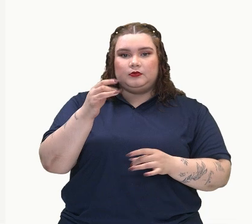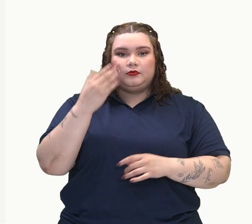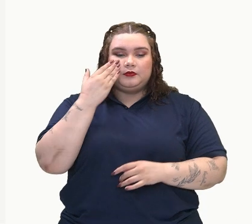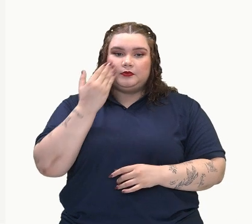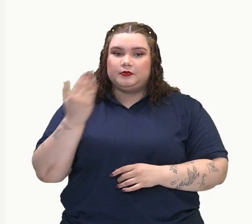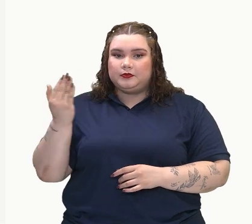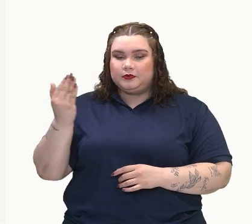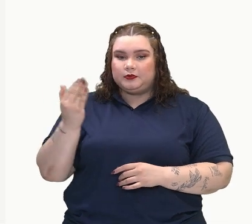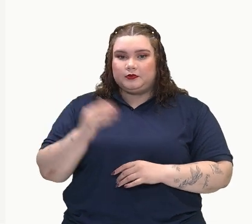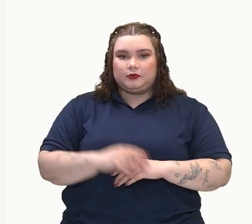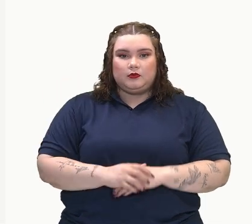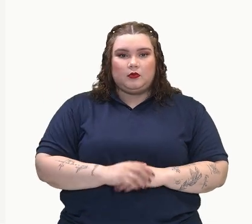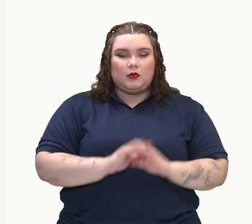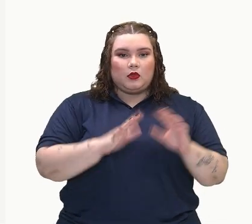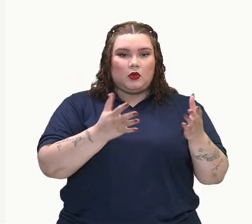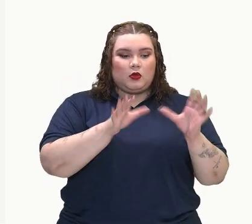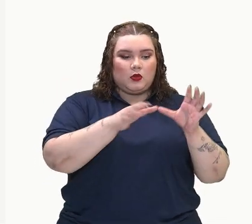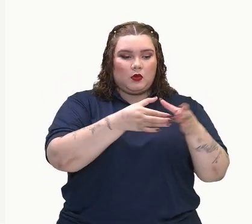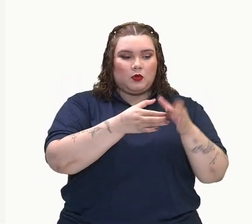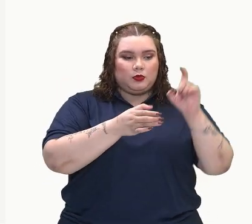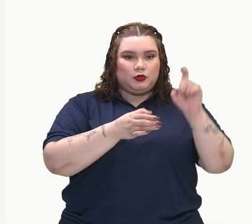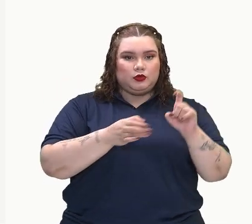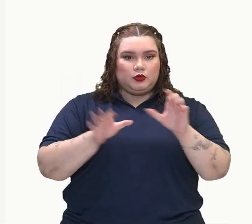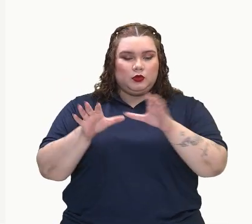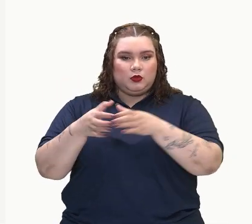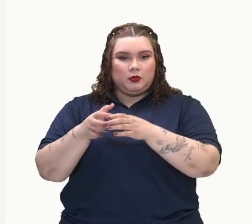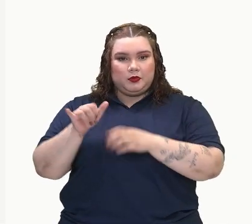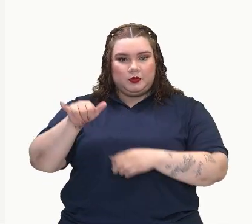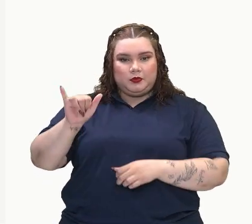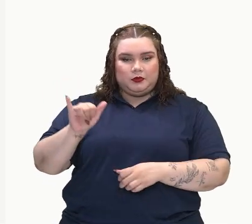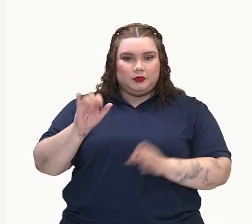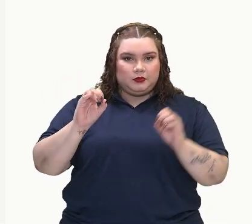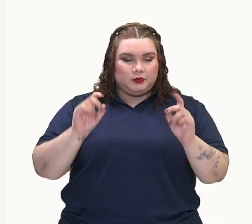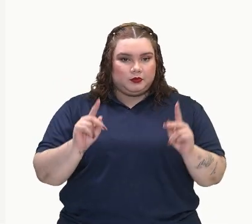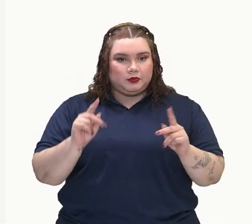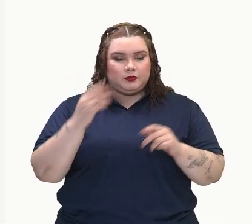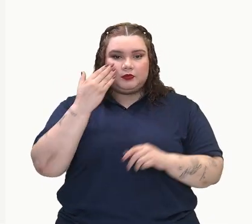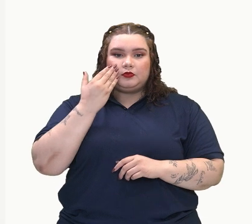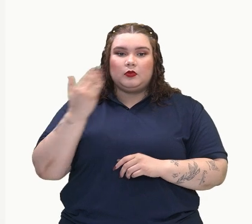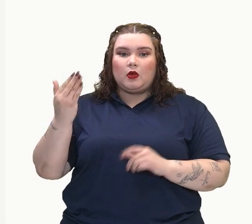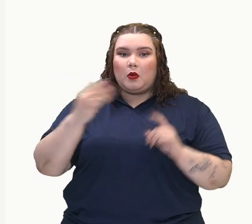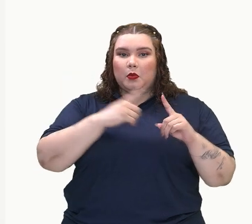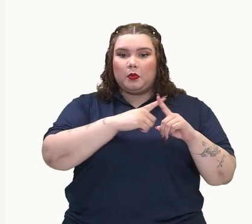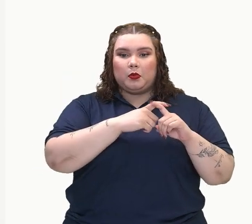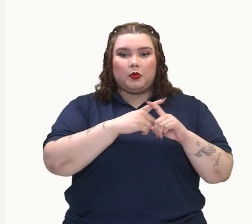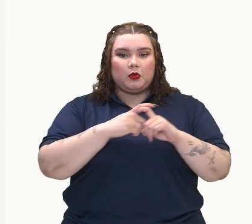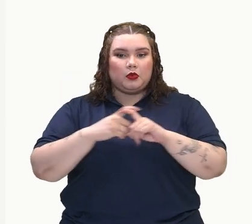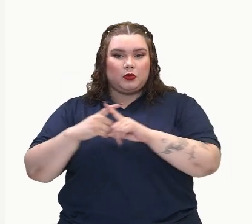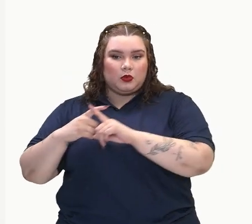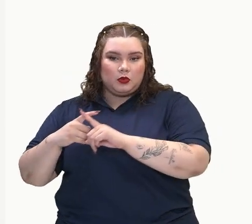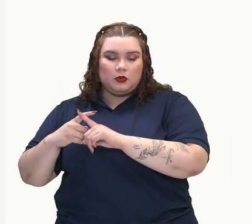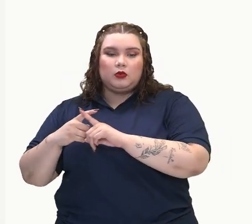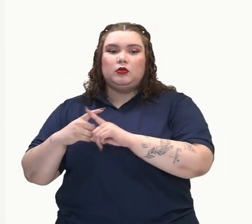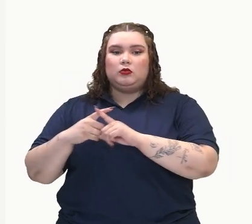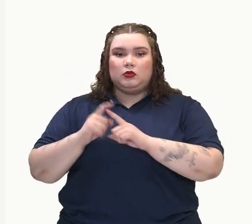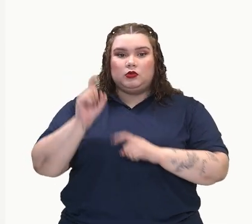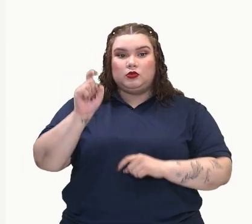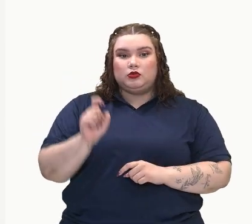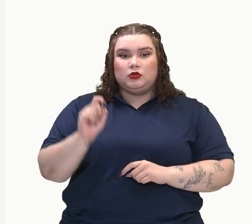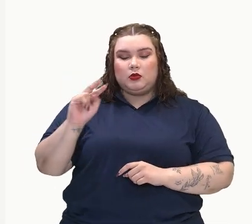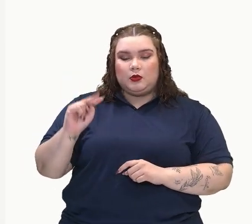compreender. Agrupamos x e y, olha só. Temos aqui o polinômio, né? X ao